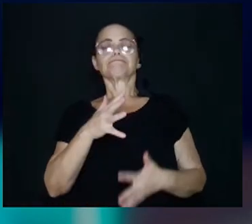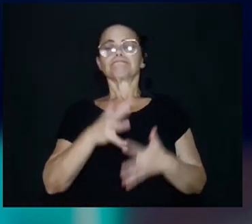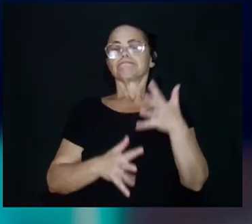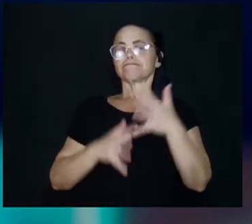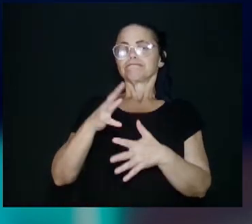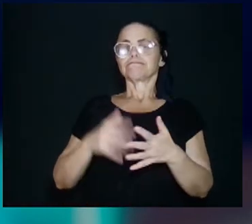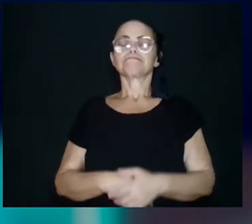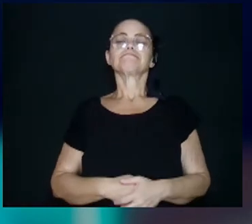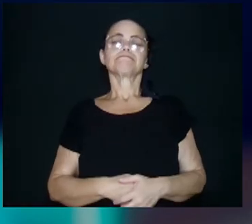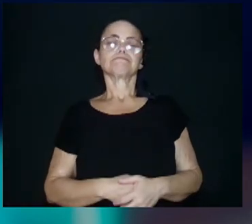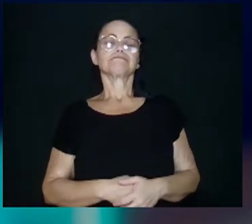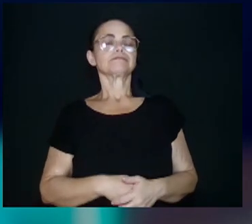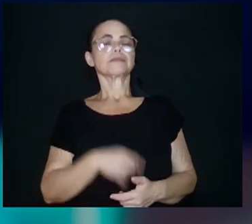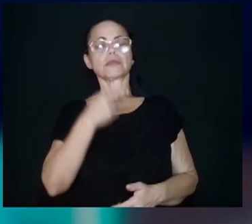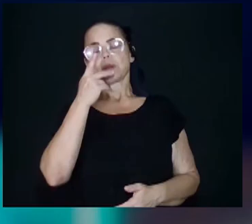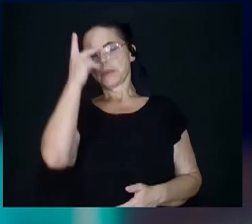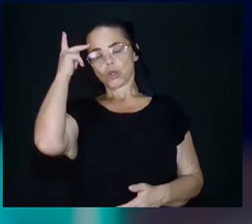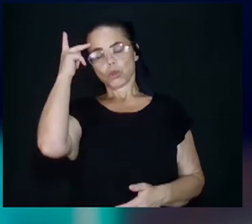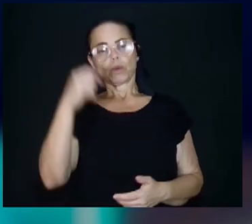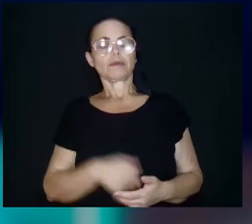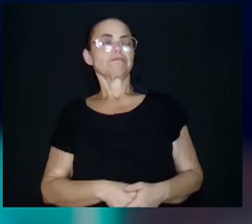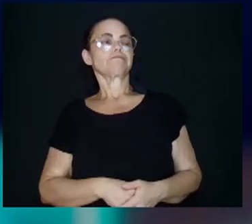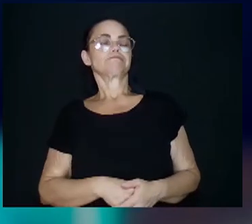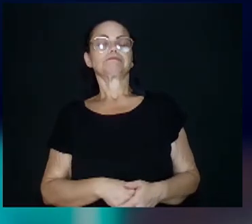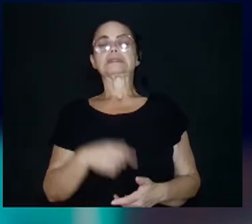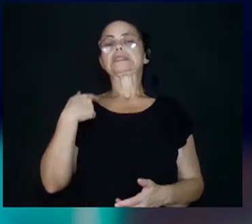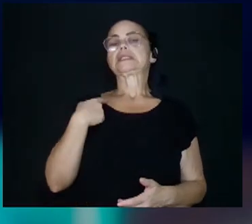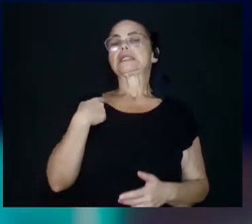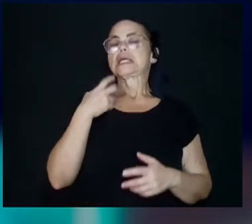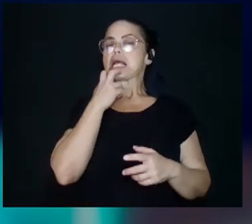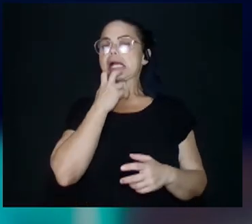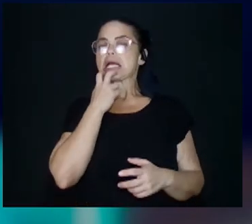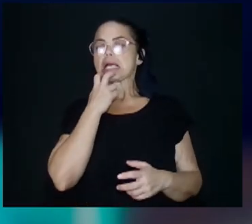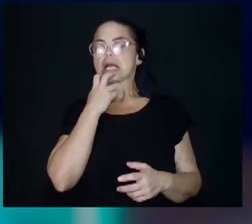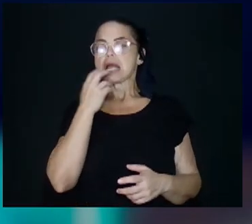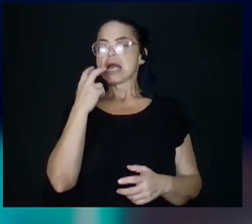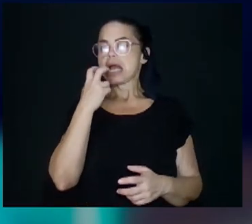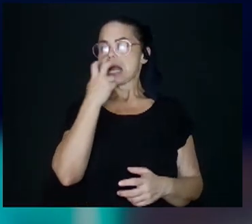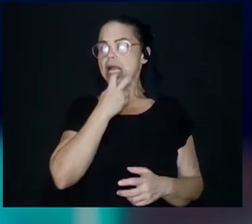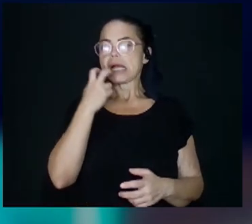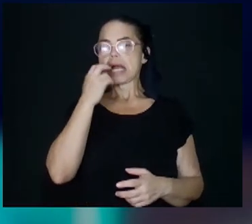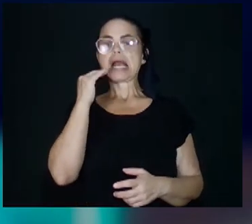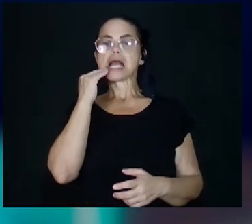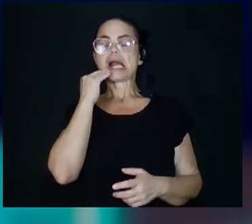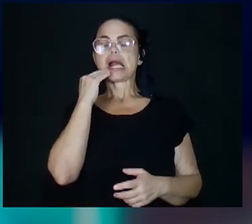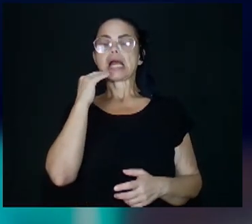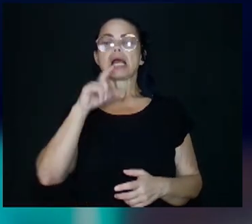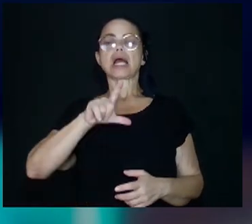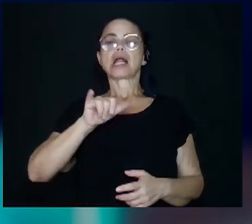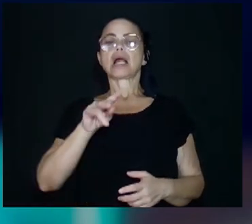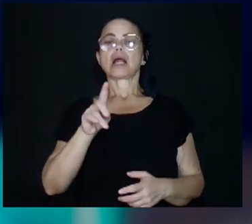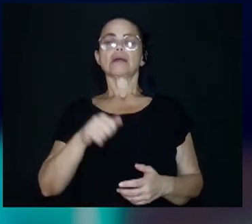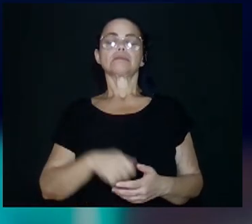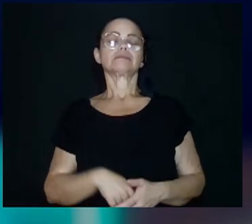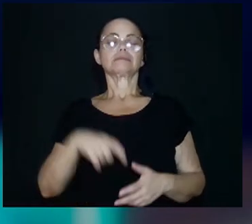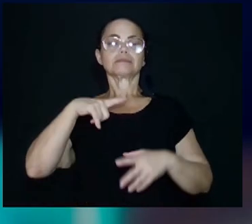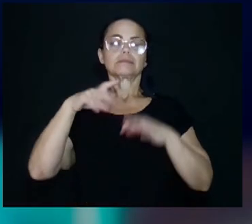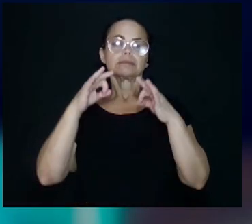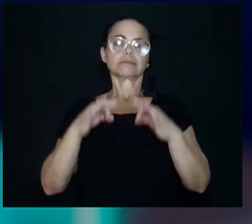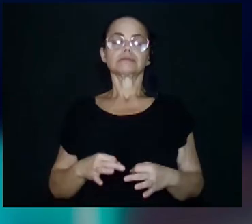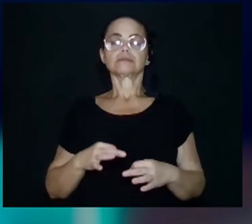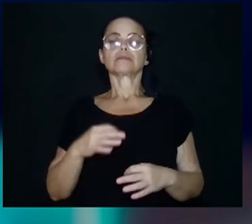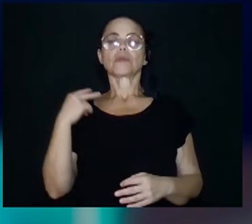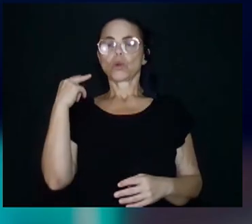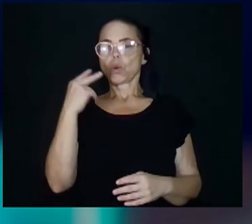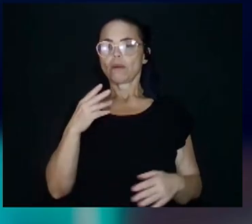que gagueja, são até assuntos que a Lívia daqui a pouco irá falar. Tenha certeza, vereadora, o acesso ao mercado